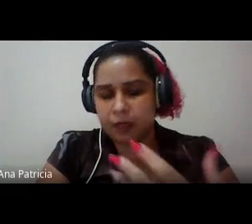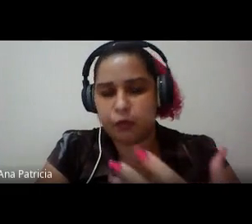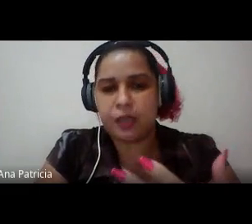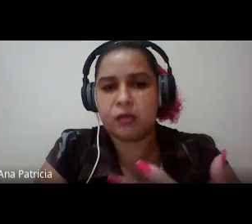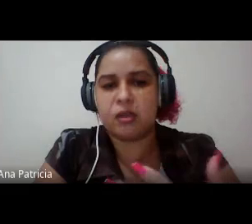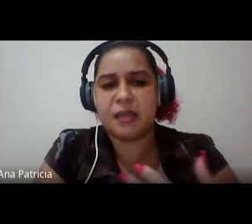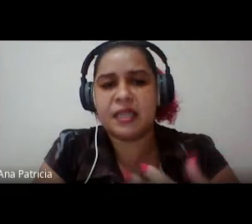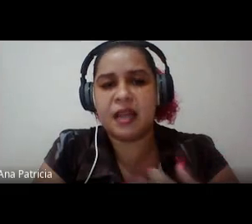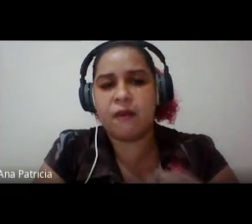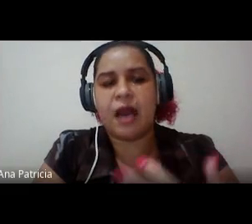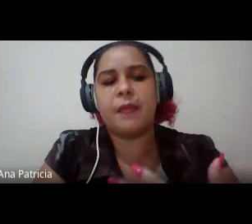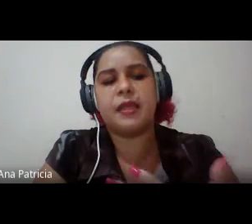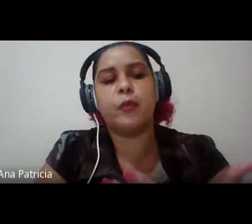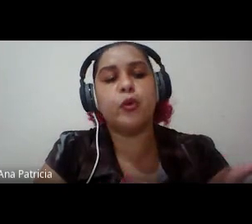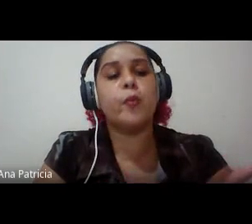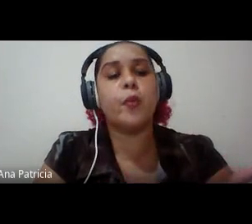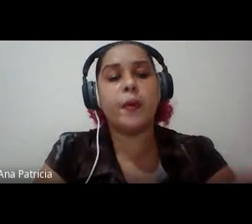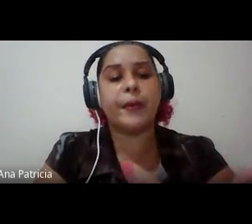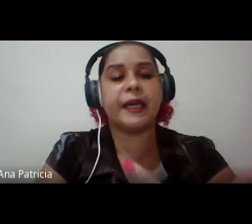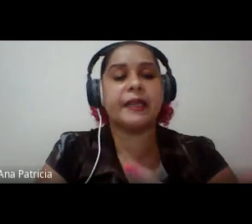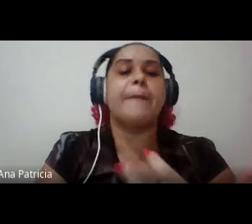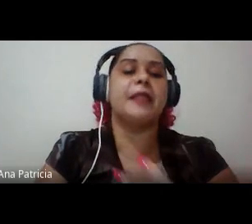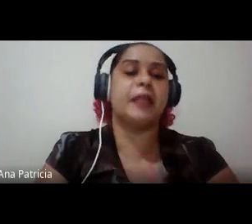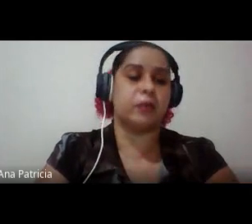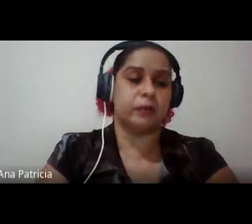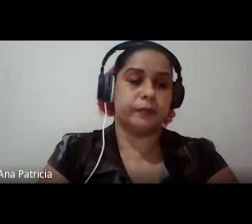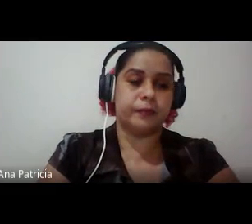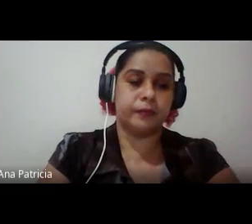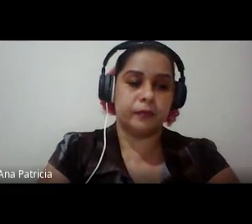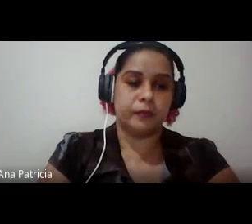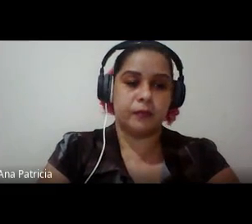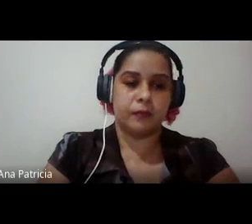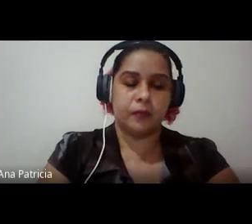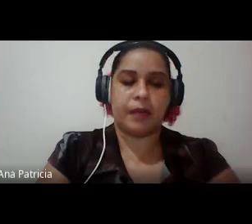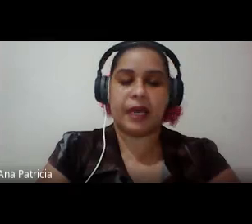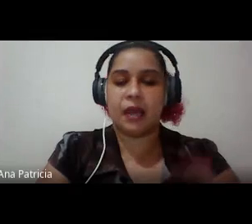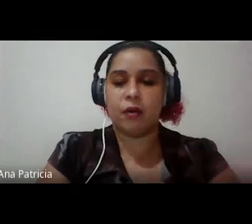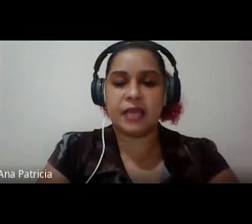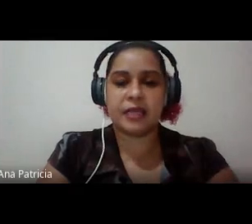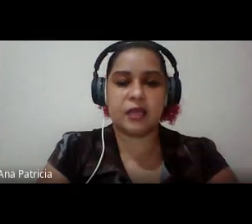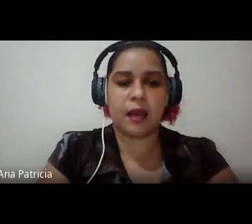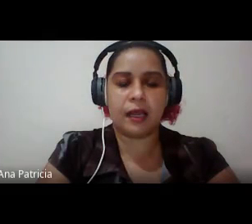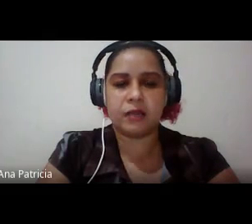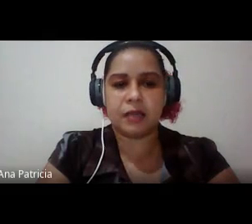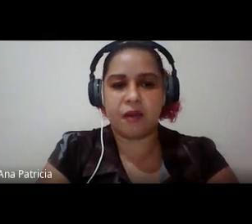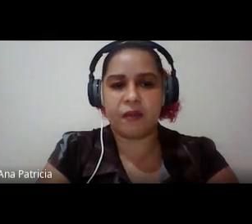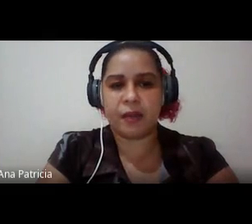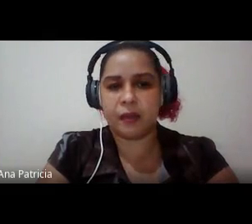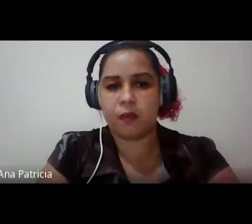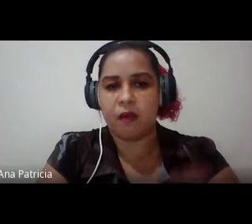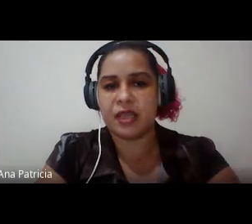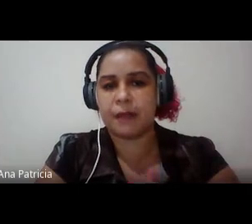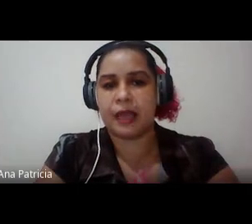Na Libras tem muito mais coisas, mas ele é uma ferramenta muito boa para quem está aprendendo. Para quem está conhecendo a língua, saber o